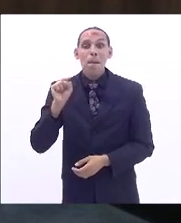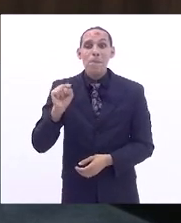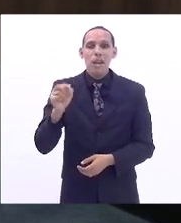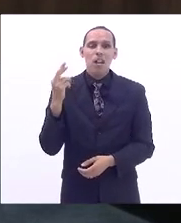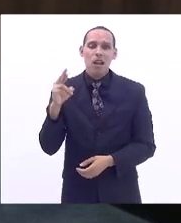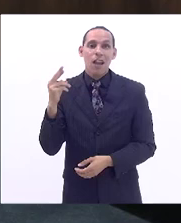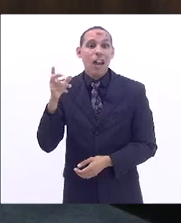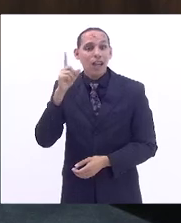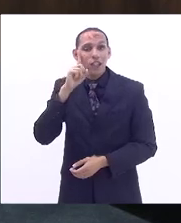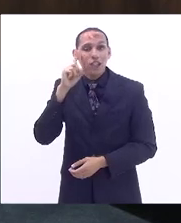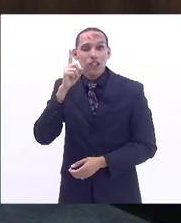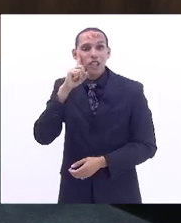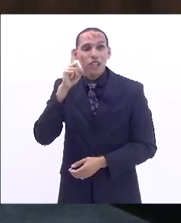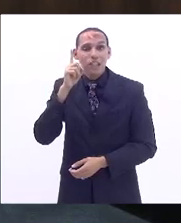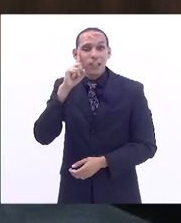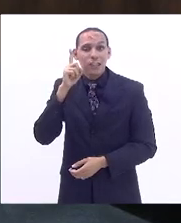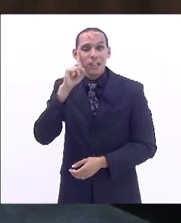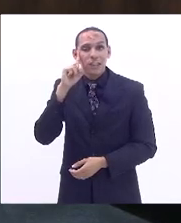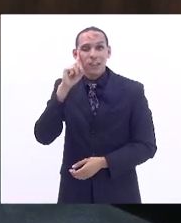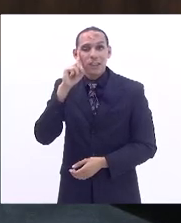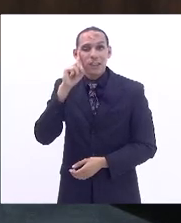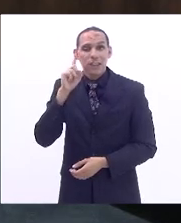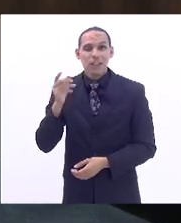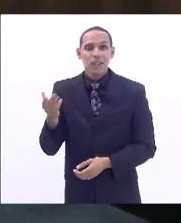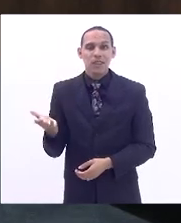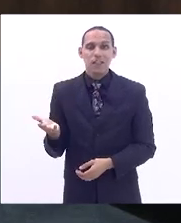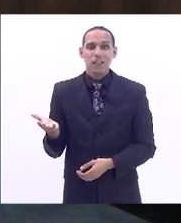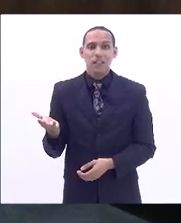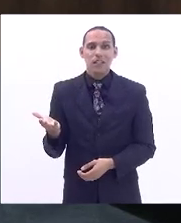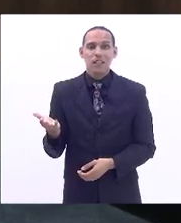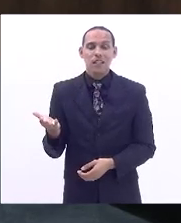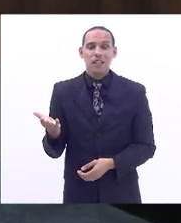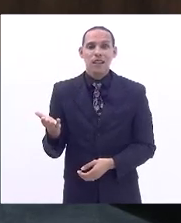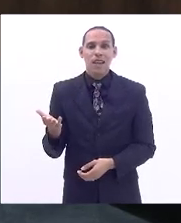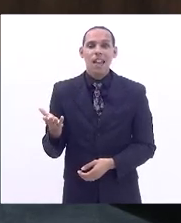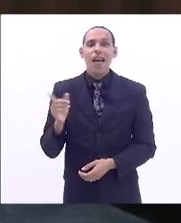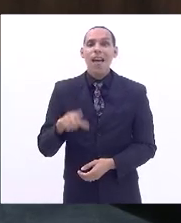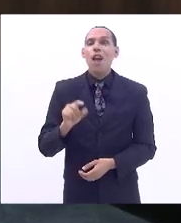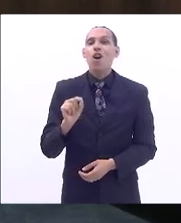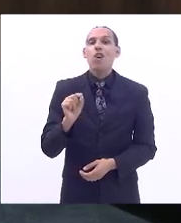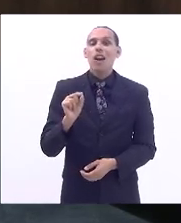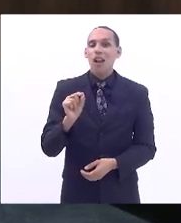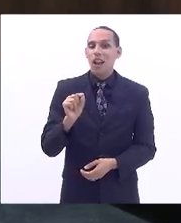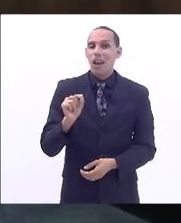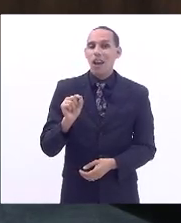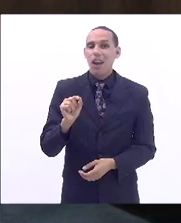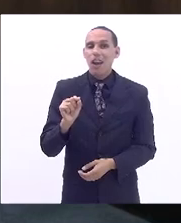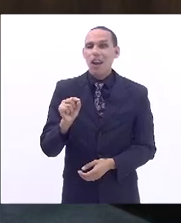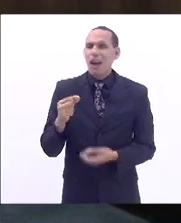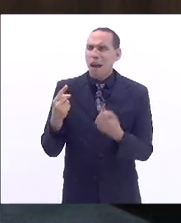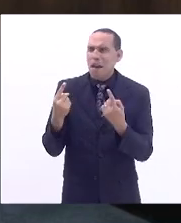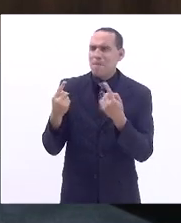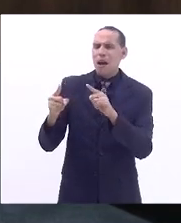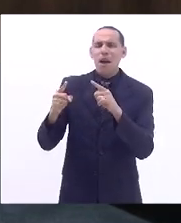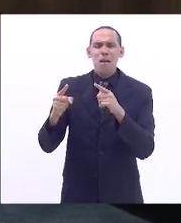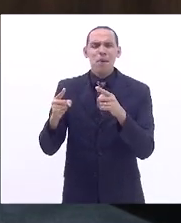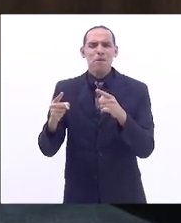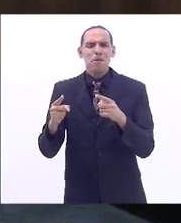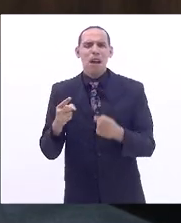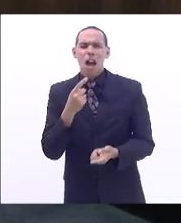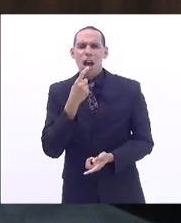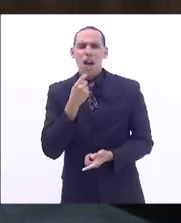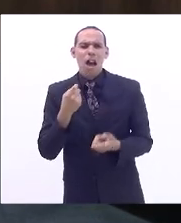reais por dia quer dizer isso daí é querer sangrar exatamente